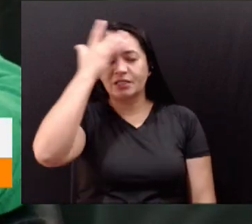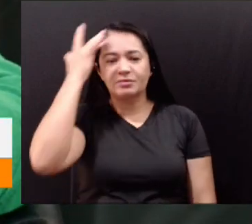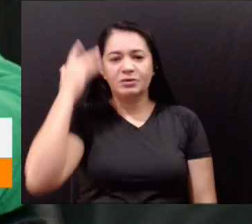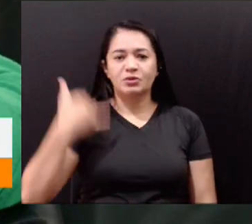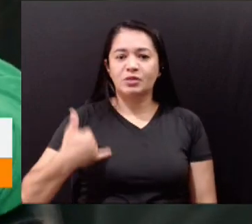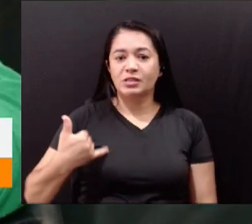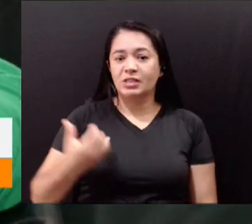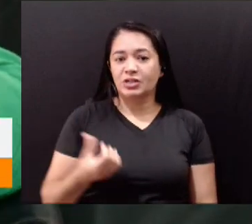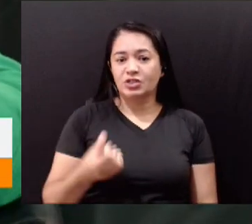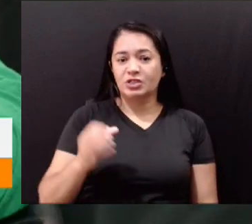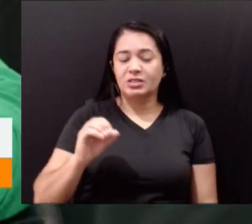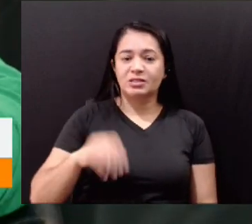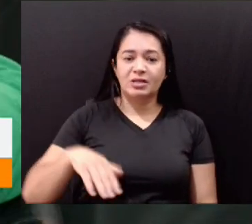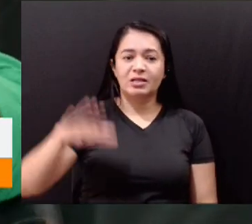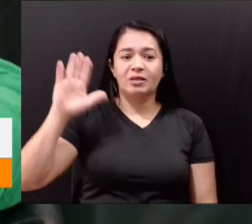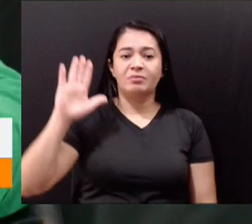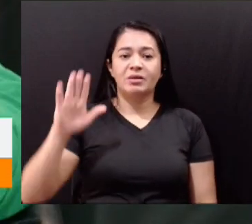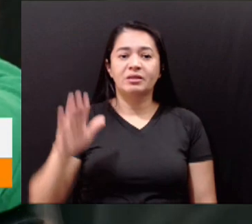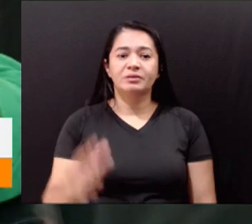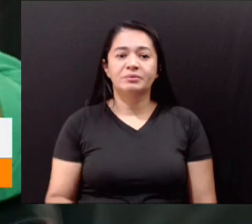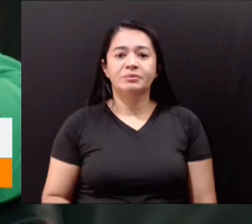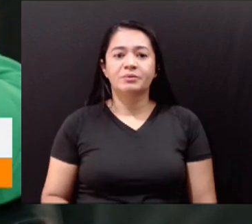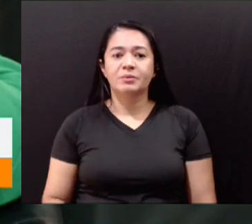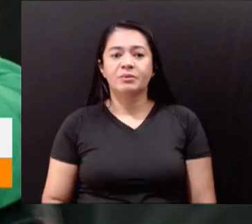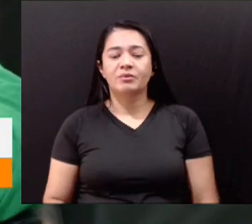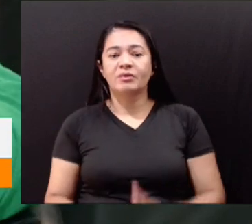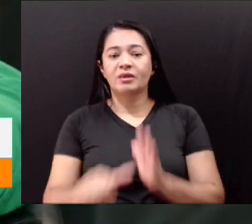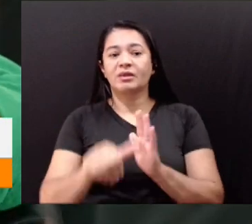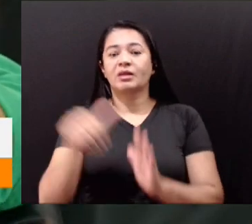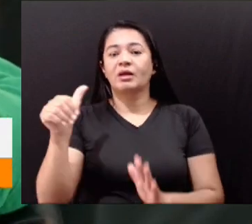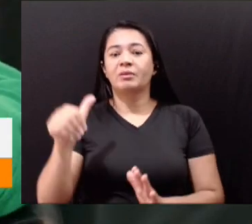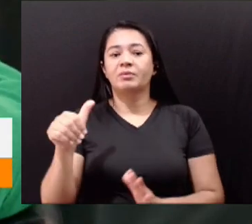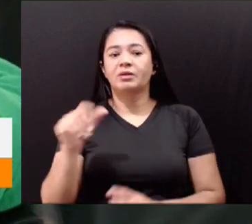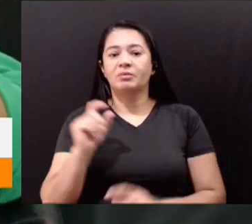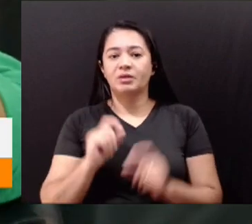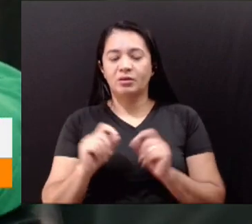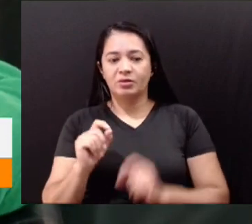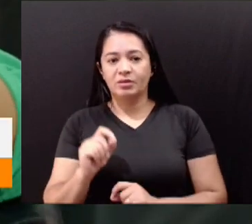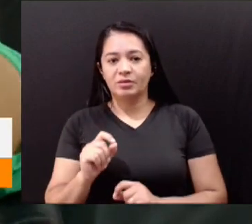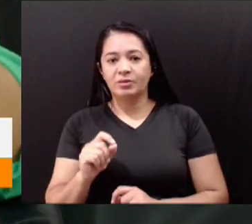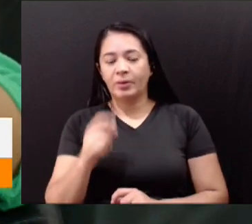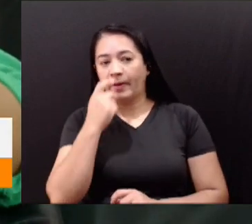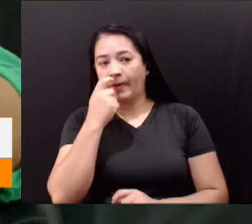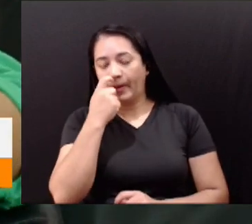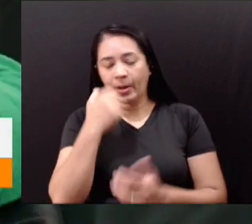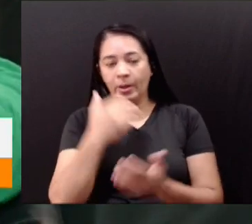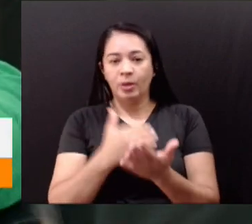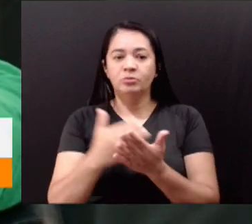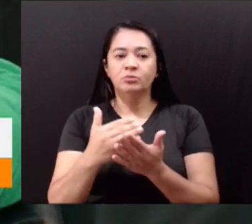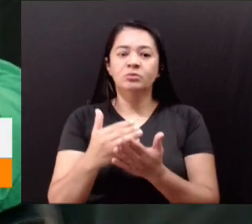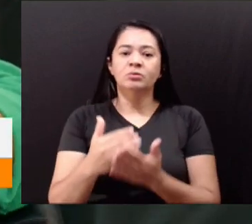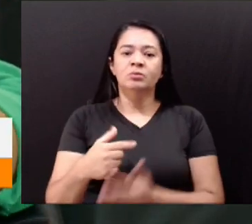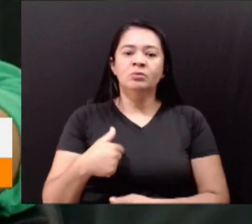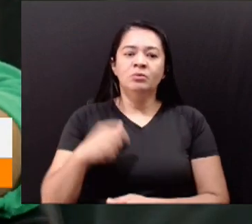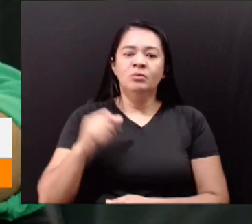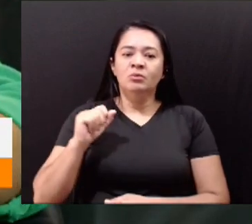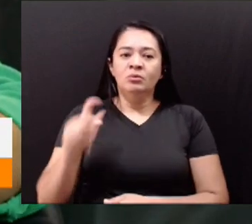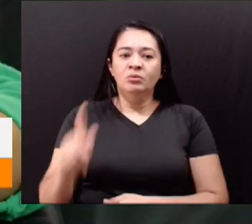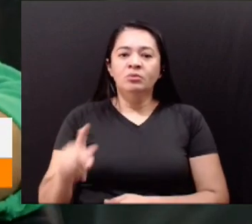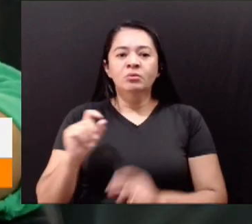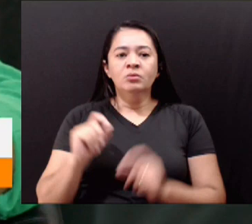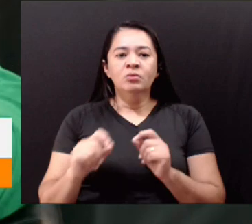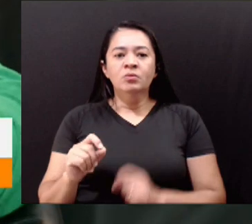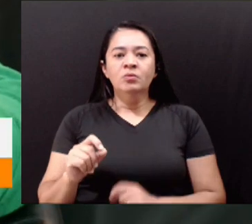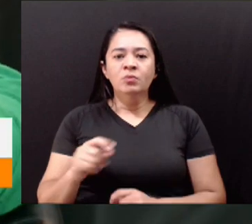aposentando, claro, a primeira impressão que a gente tem quando a gente fala: "Estou me aposentando", é: "Eu vou